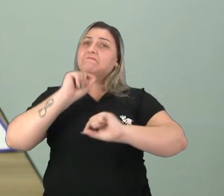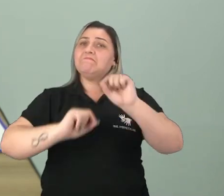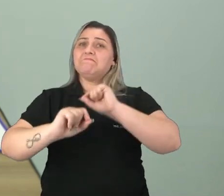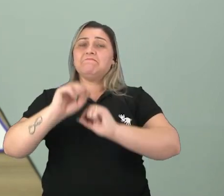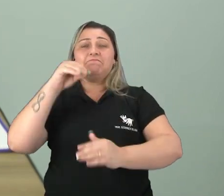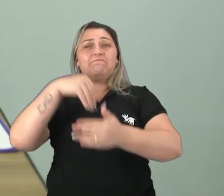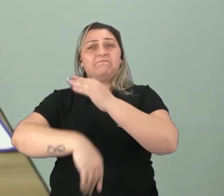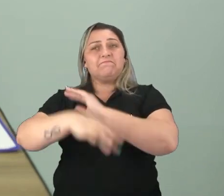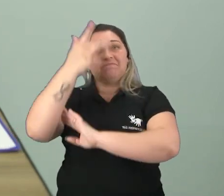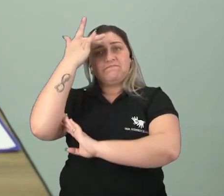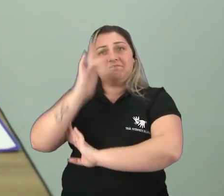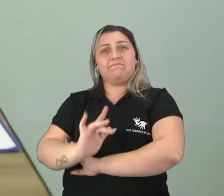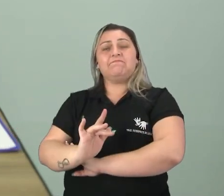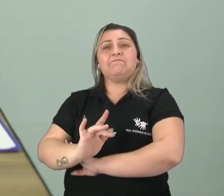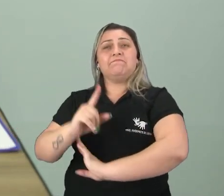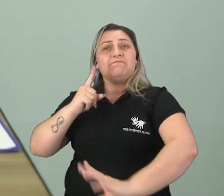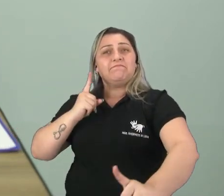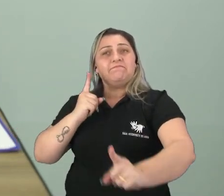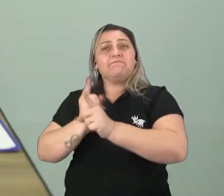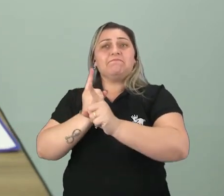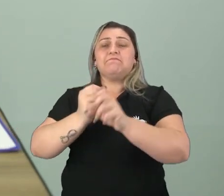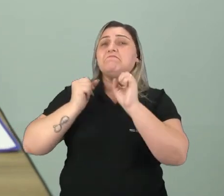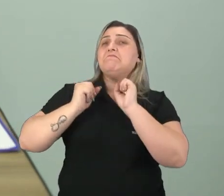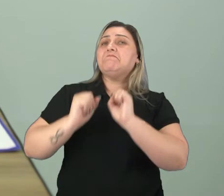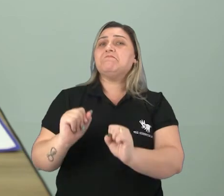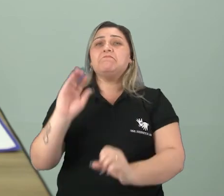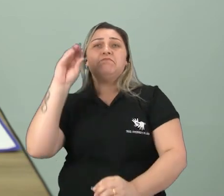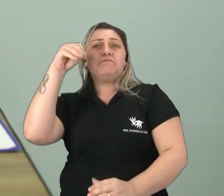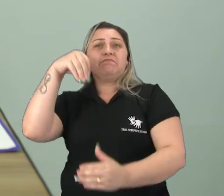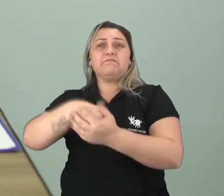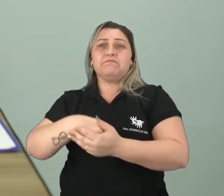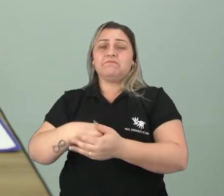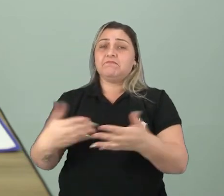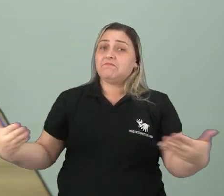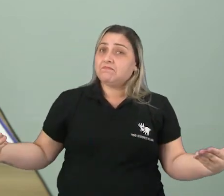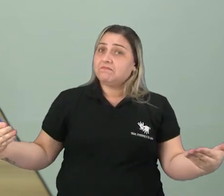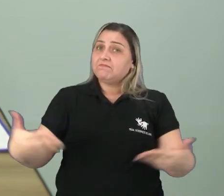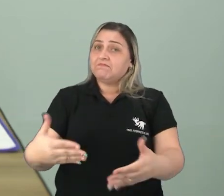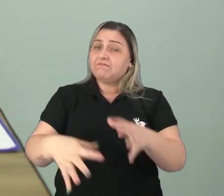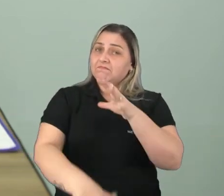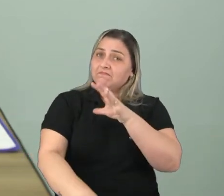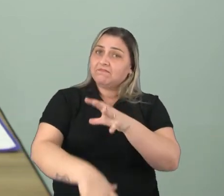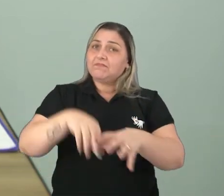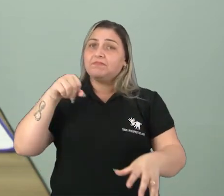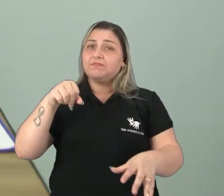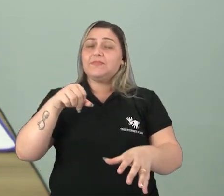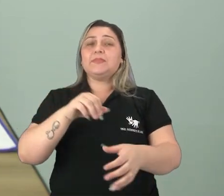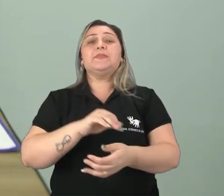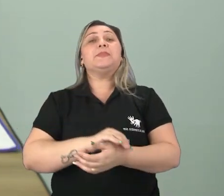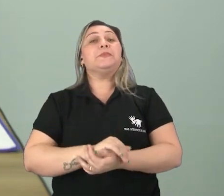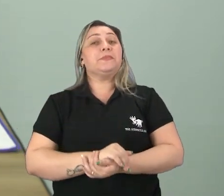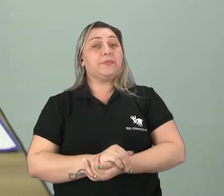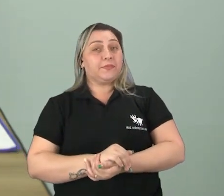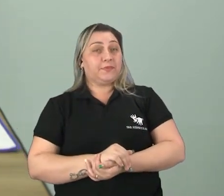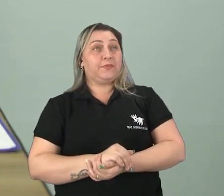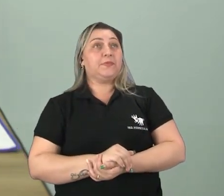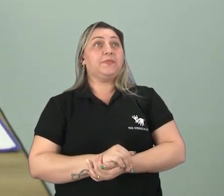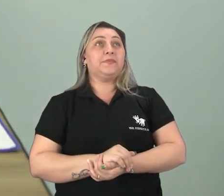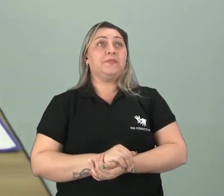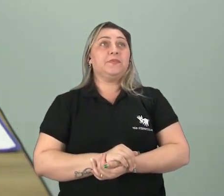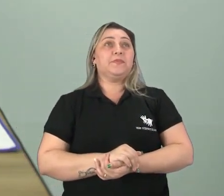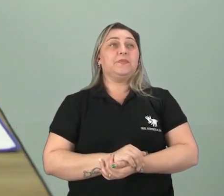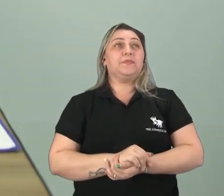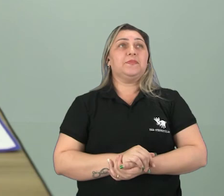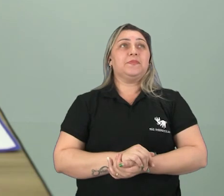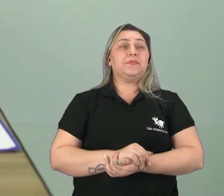que será que tem dentro Eu não sei não para descobrir o que pode ter lá dentro agora eu vou pegar